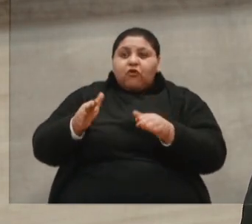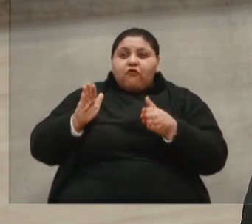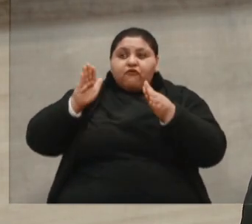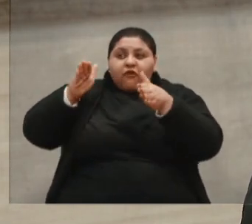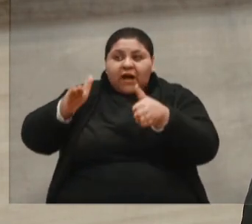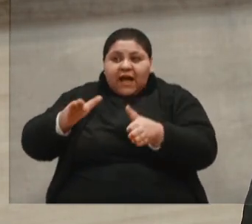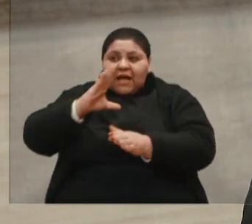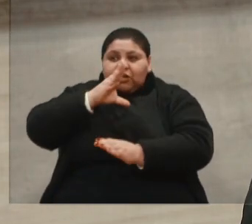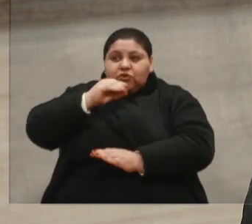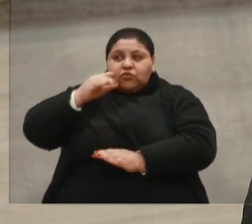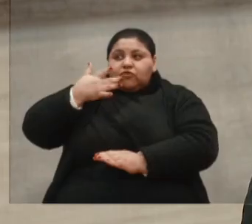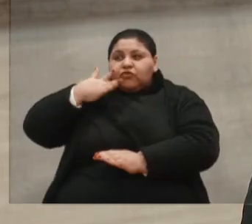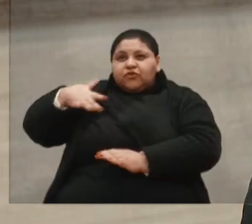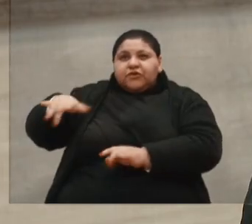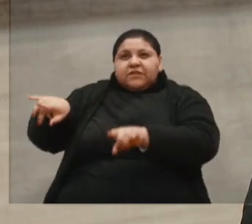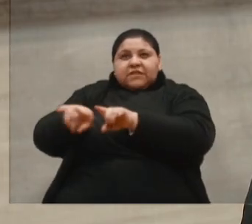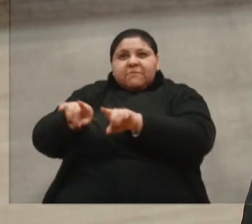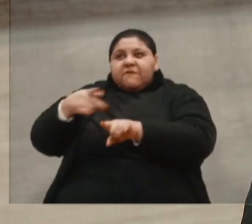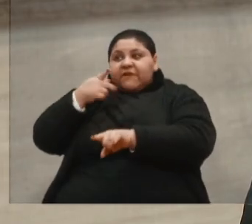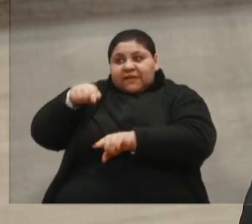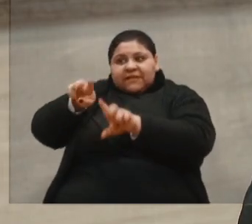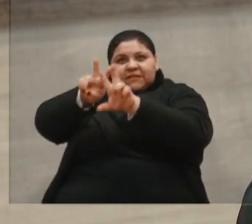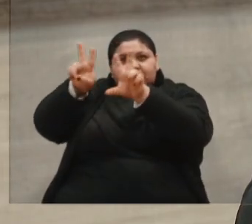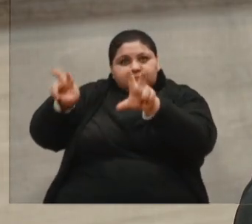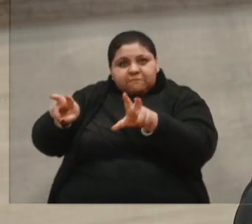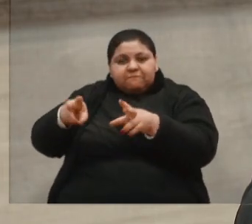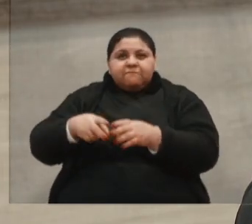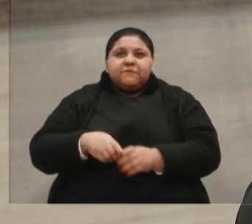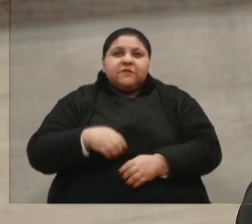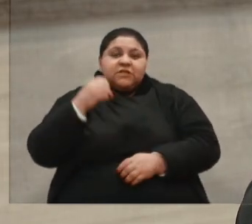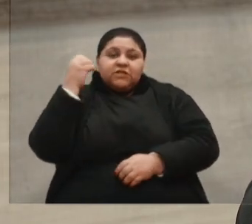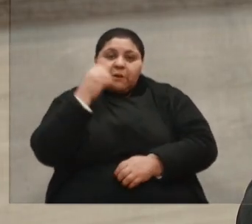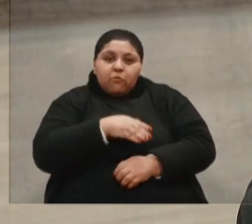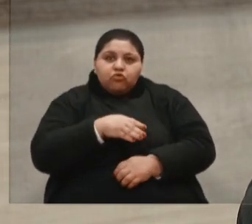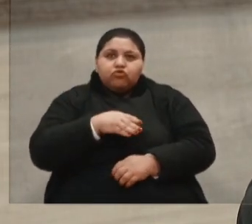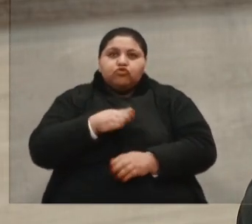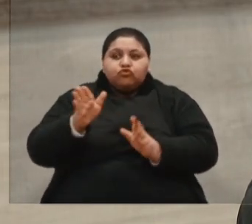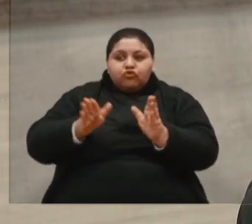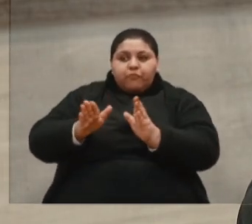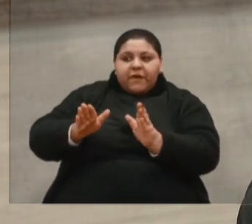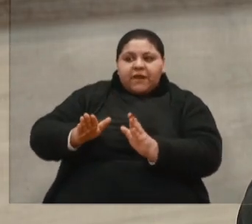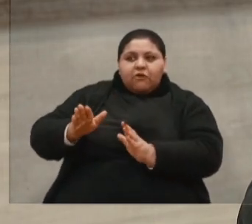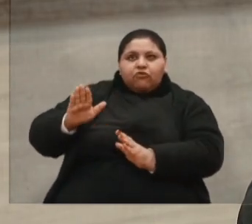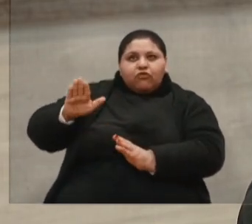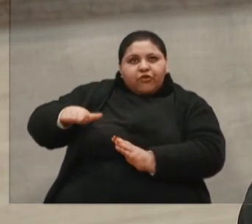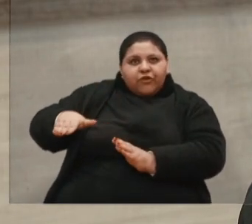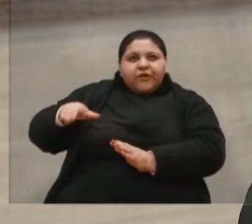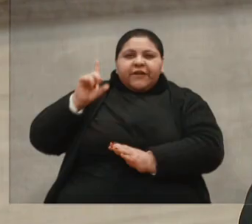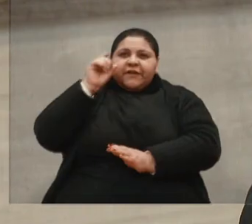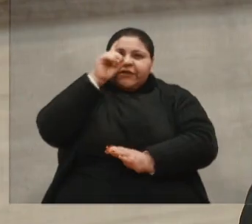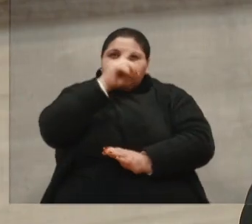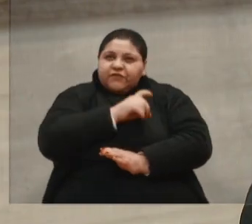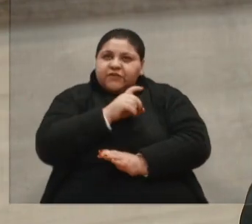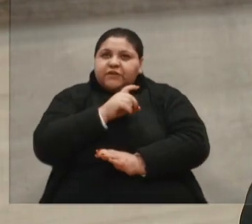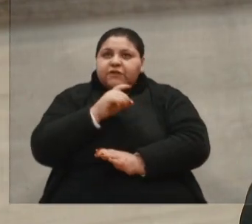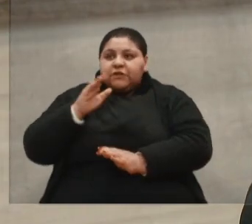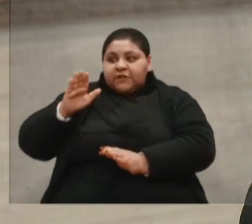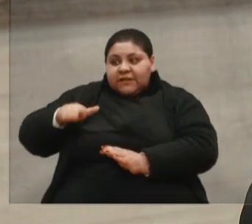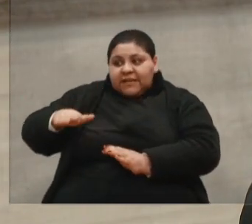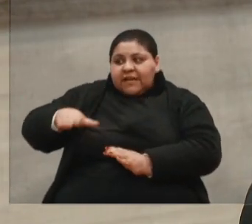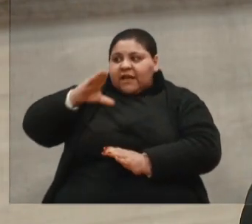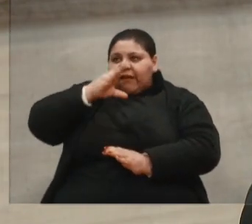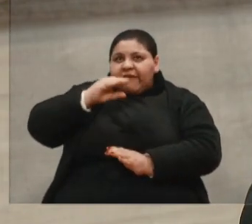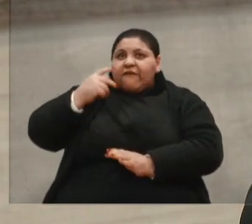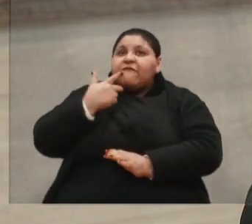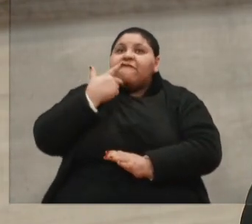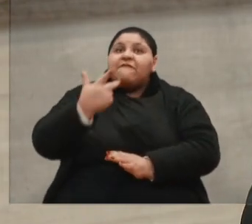abordagem infanto-juvenil, Uhum. também tratando disso, de abuso na infância. E da dificuldade que é fazer